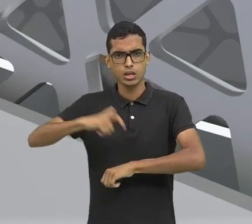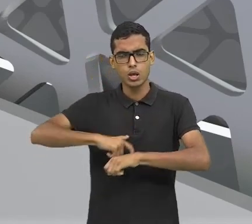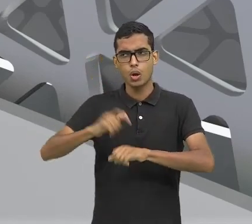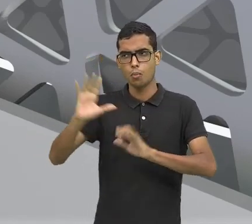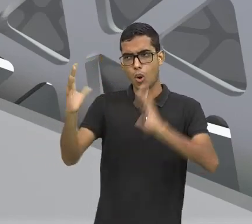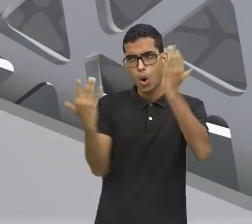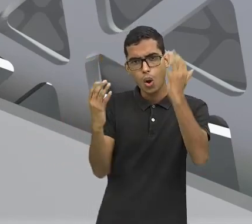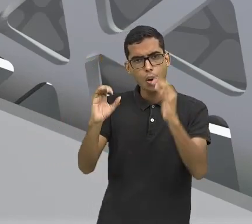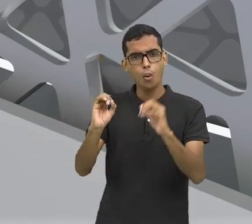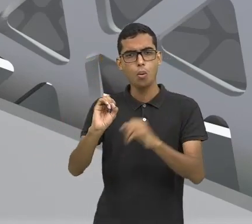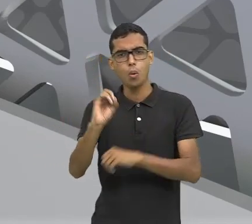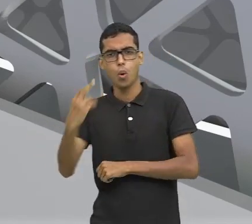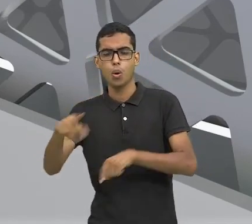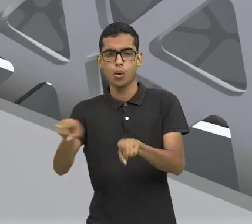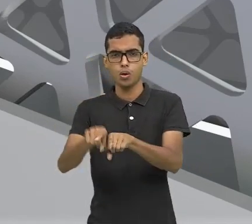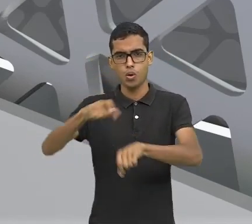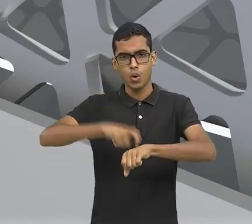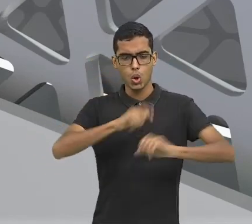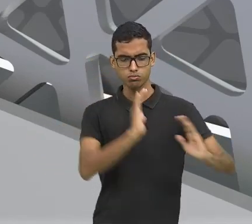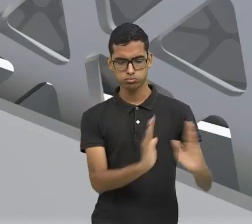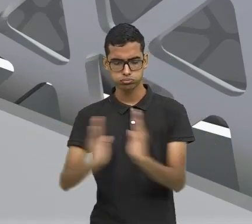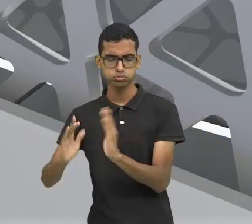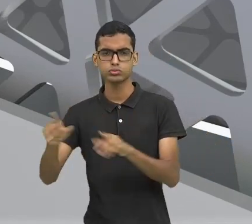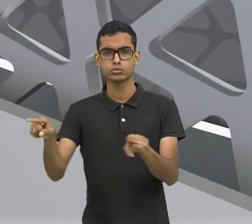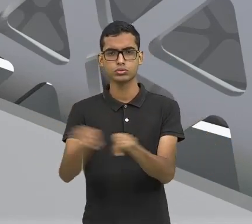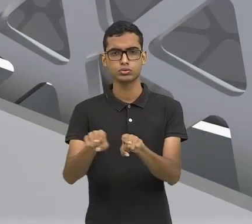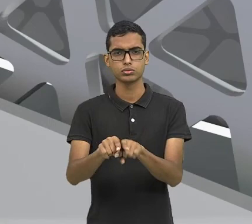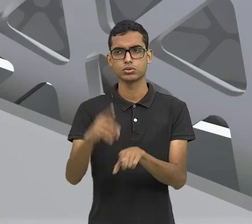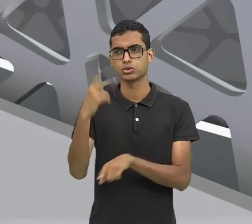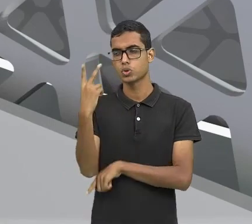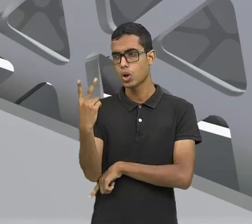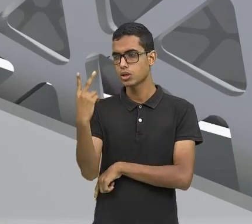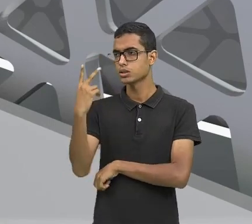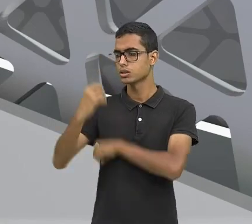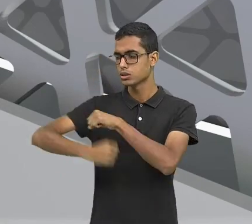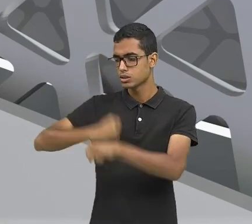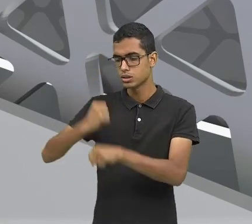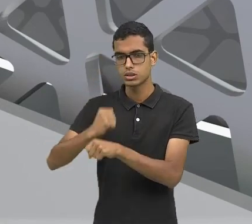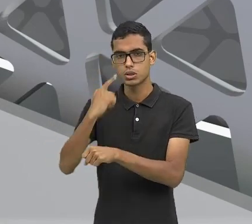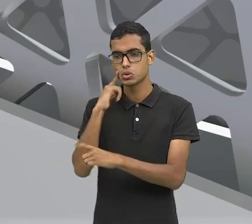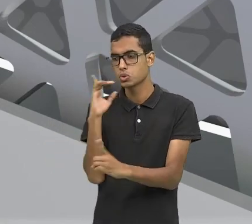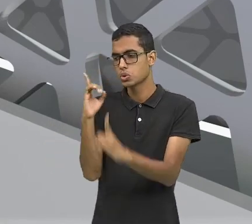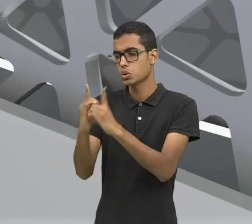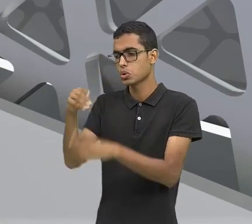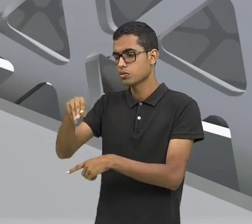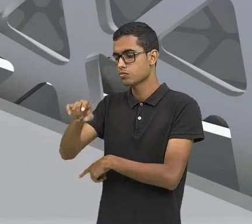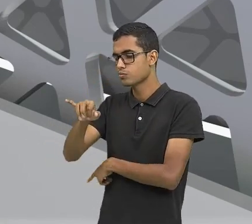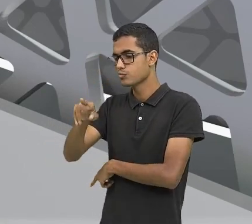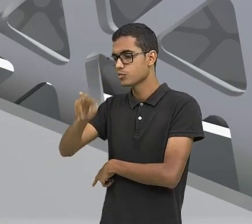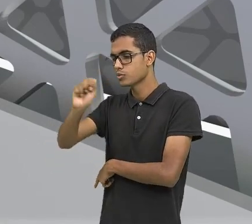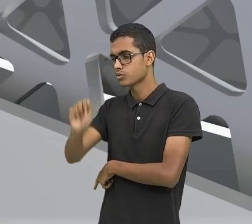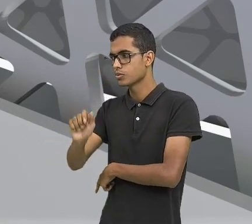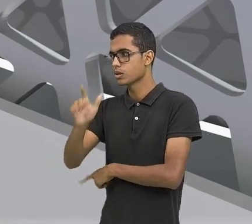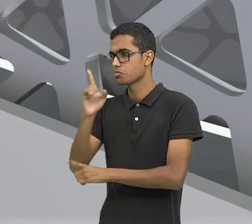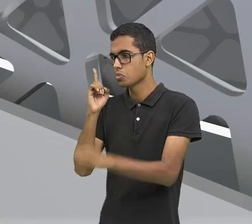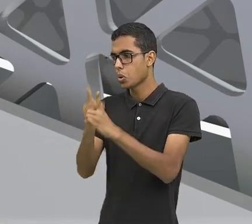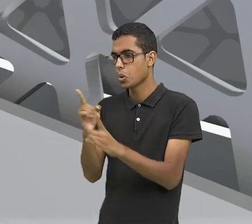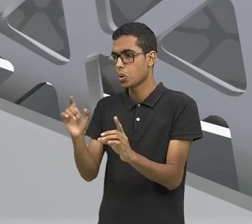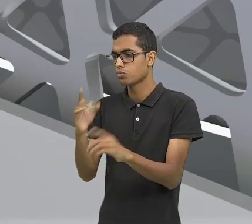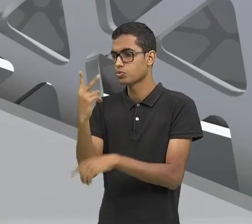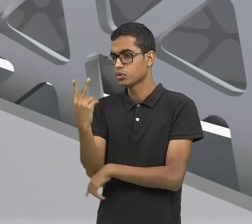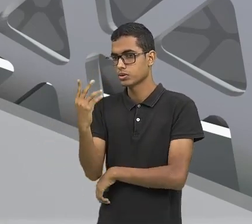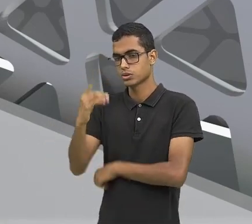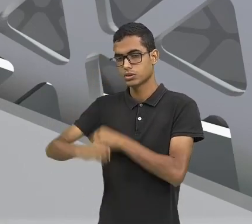climático ou tempo cronológico. Faz 2 anos que não vejo Maria. Olha só, faz 2 anos.